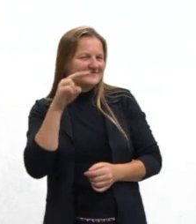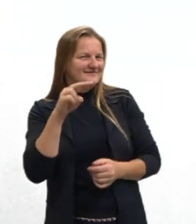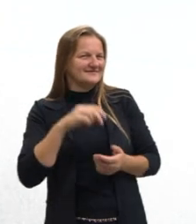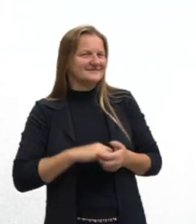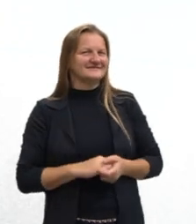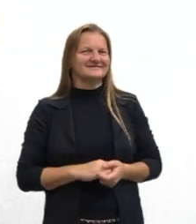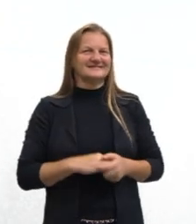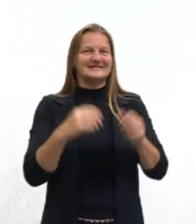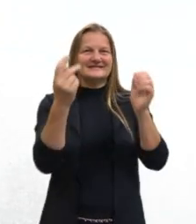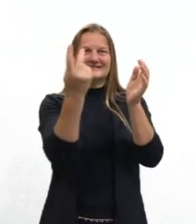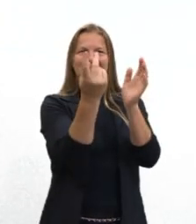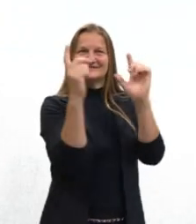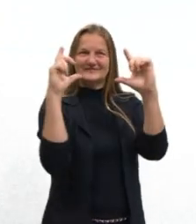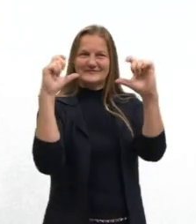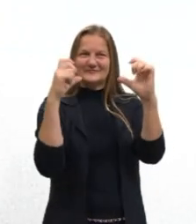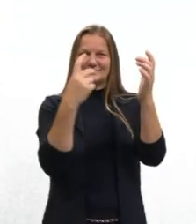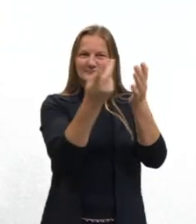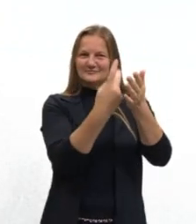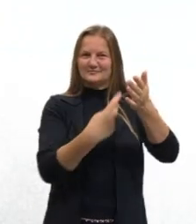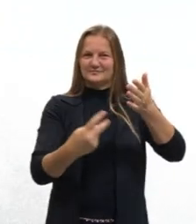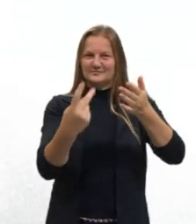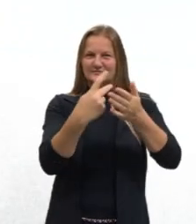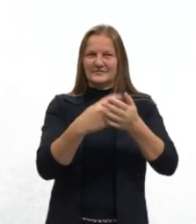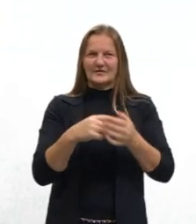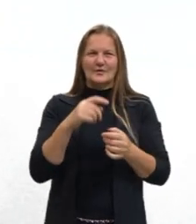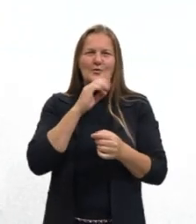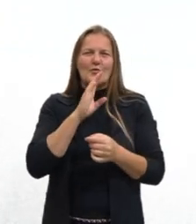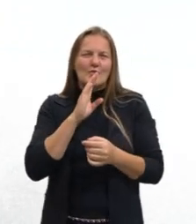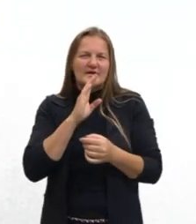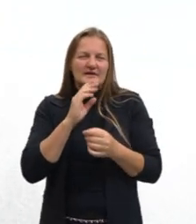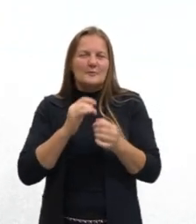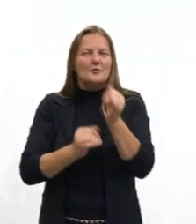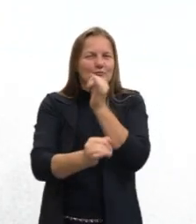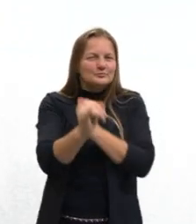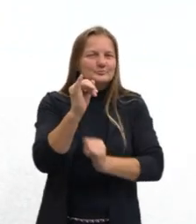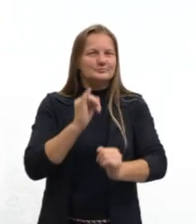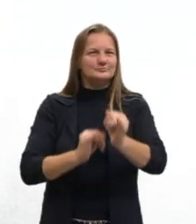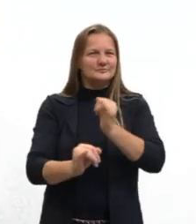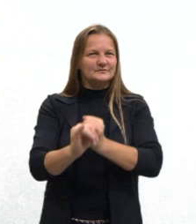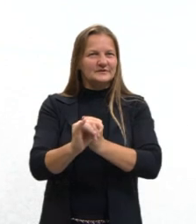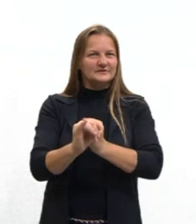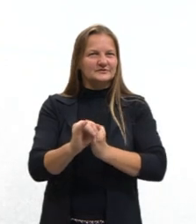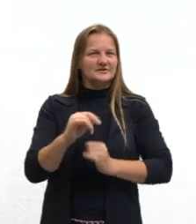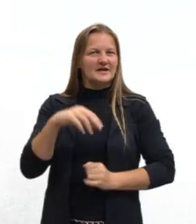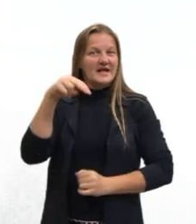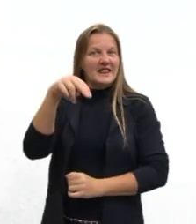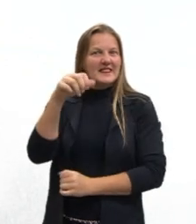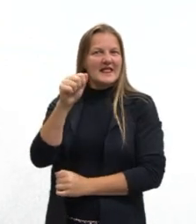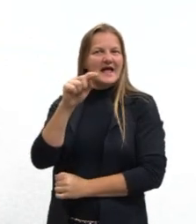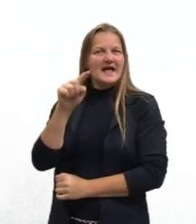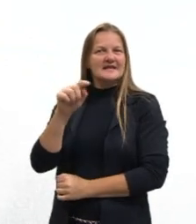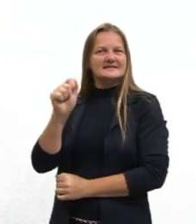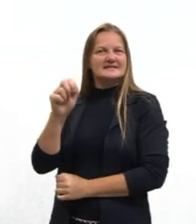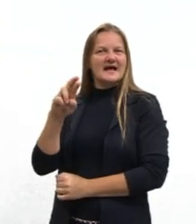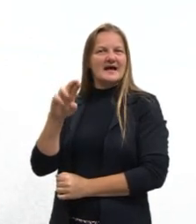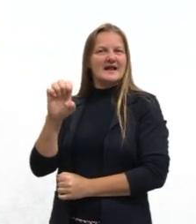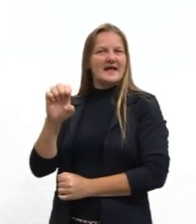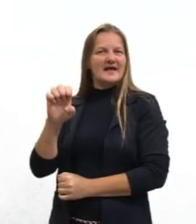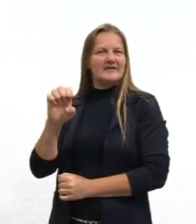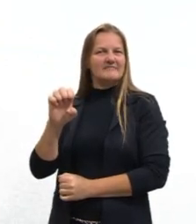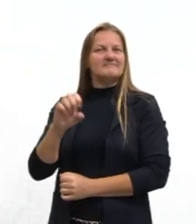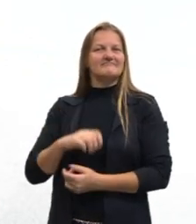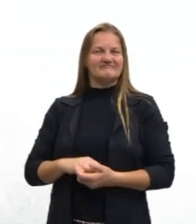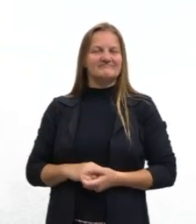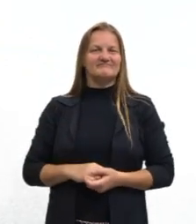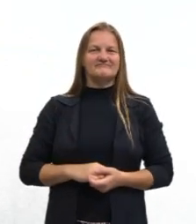pensarmos né conhecemos há algum tempo da internet ou meme da Nazaré essa vilã